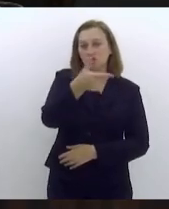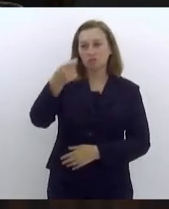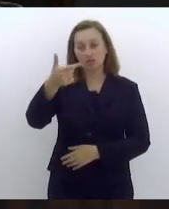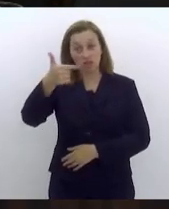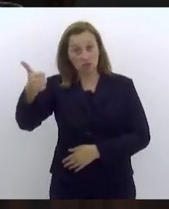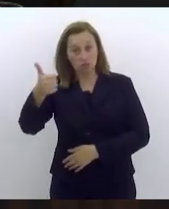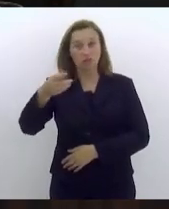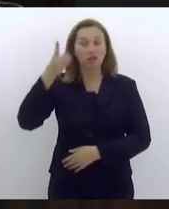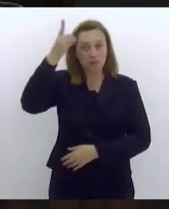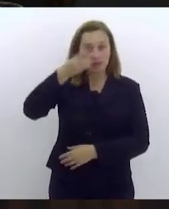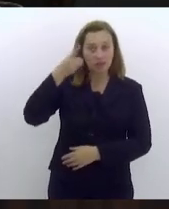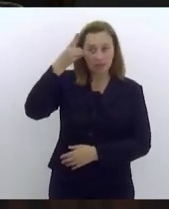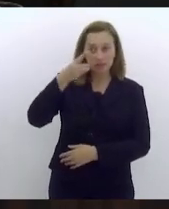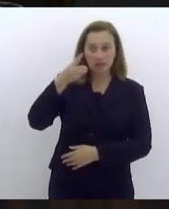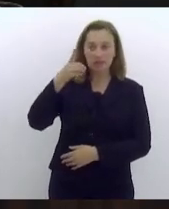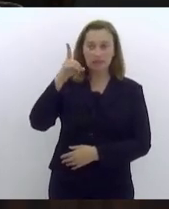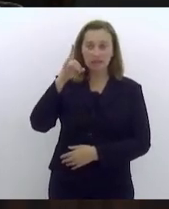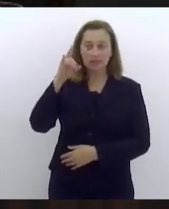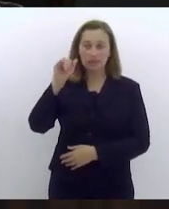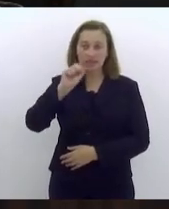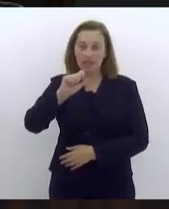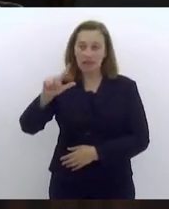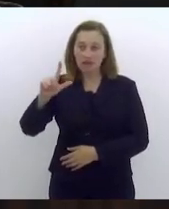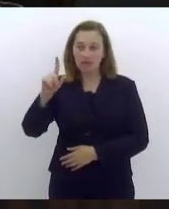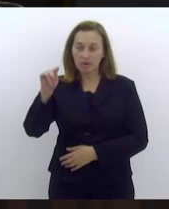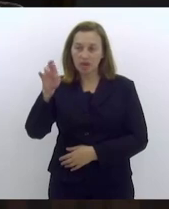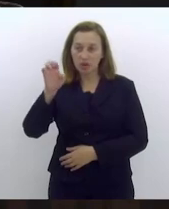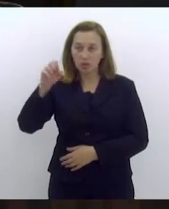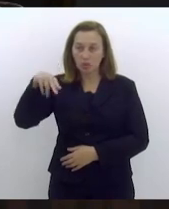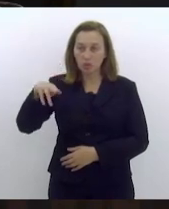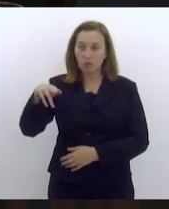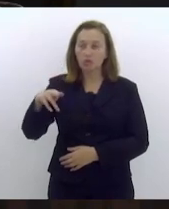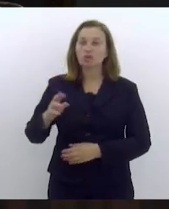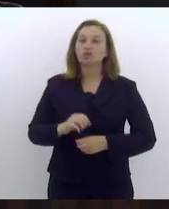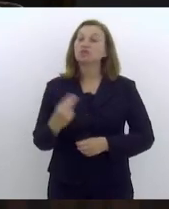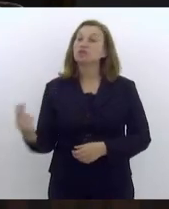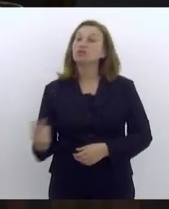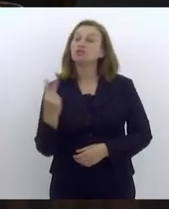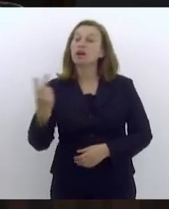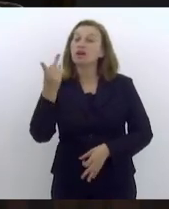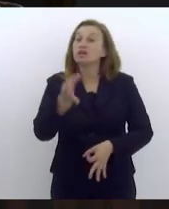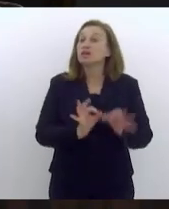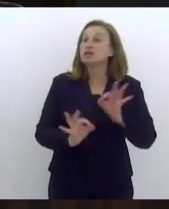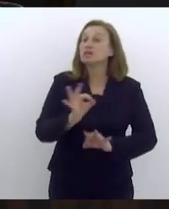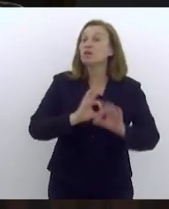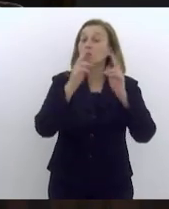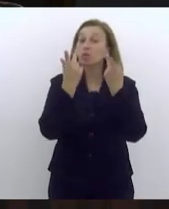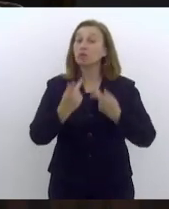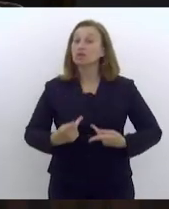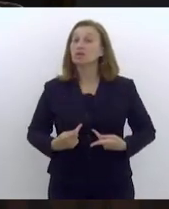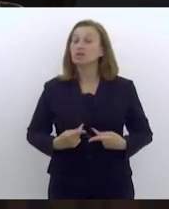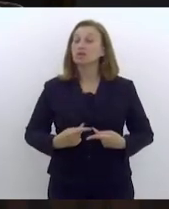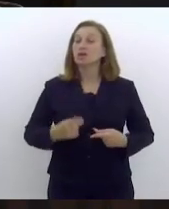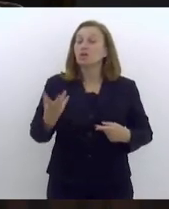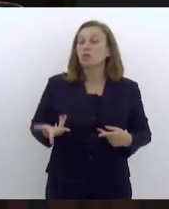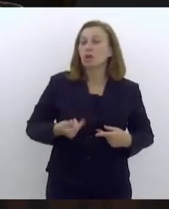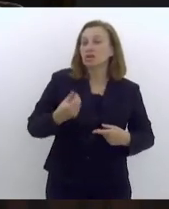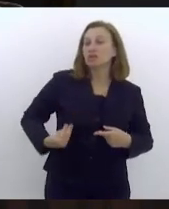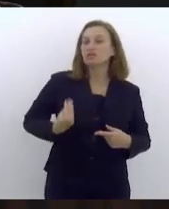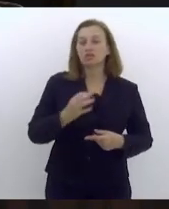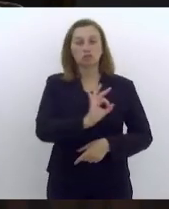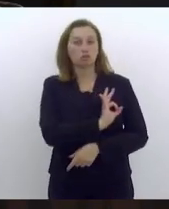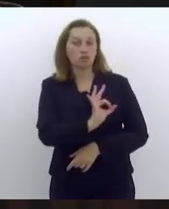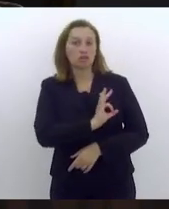de 2021, de autoria do deputado Daniel Liberon, que institui o programa de valorização, humanização e qualidade de vida dos